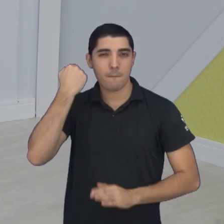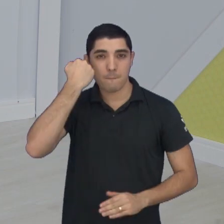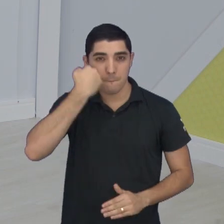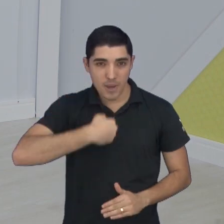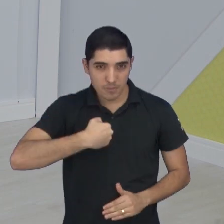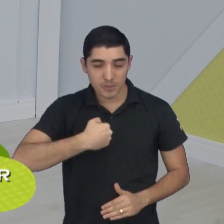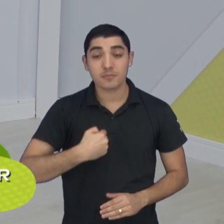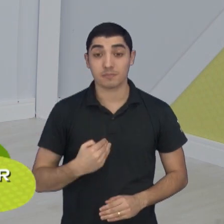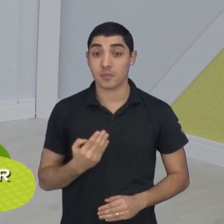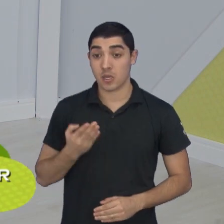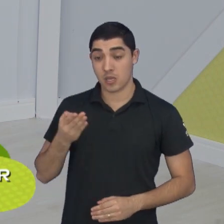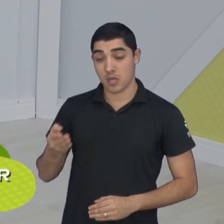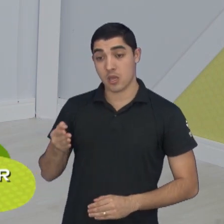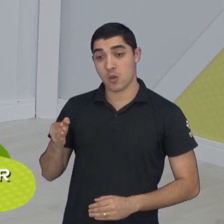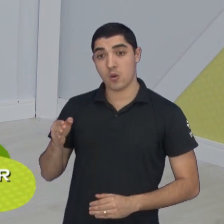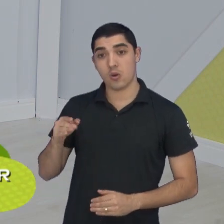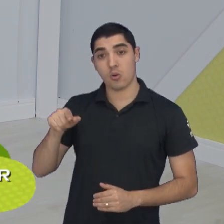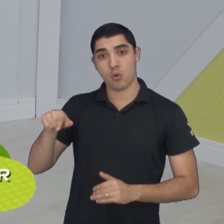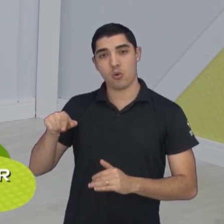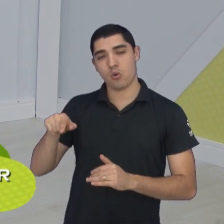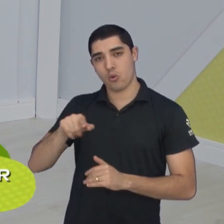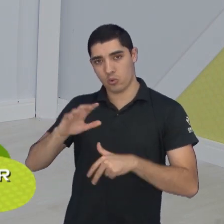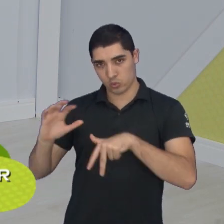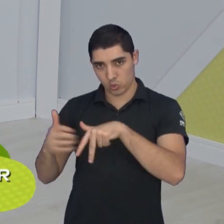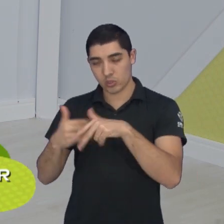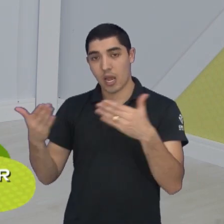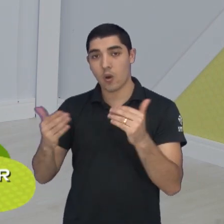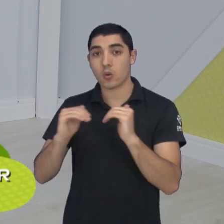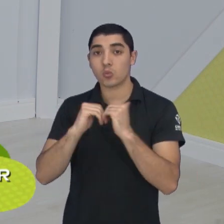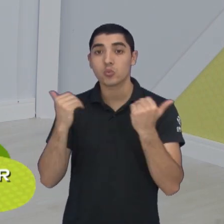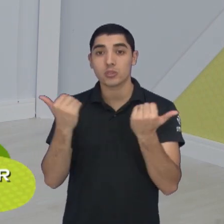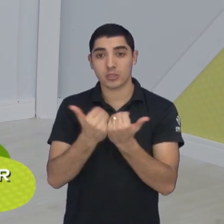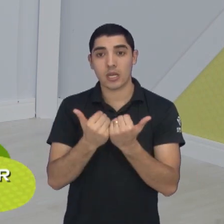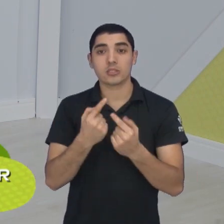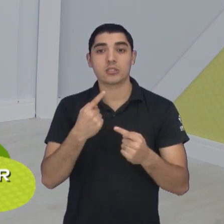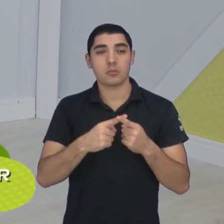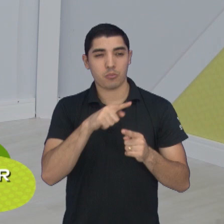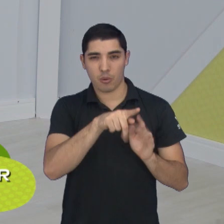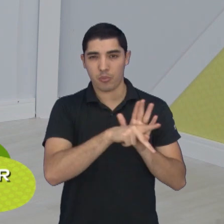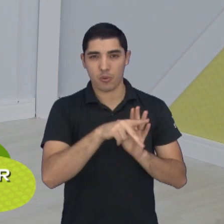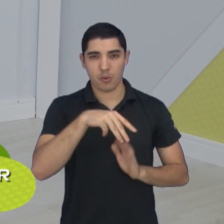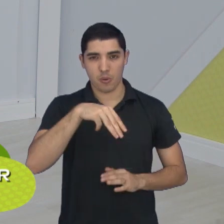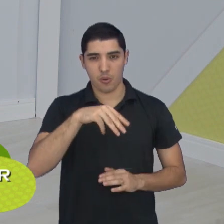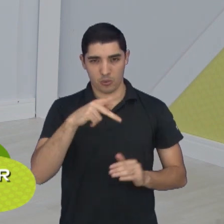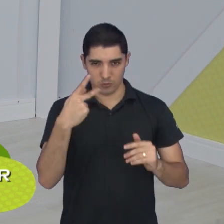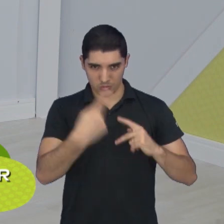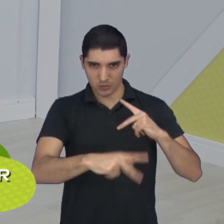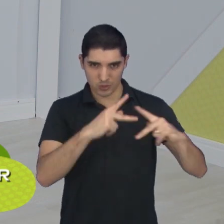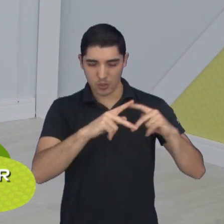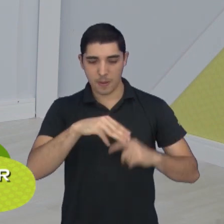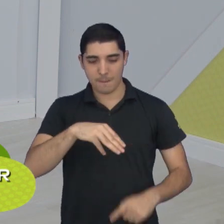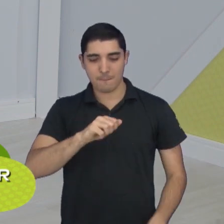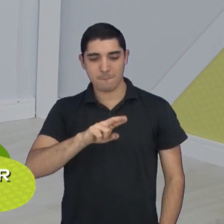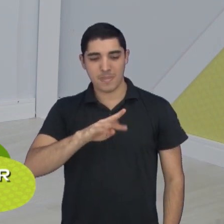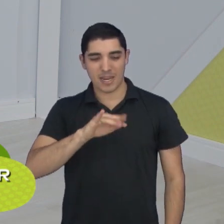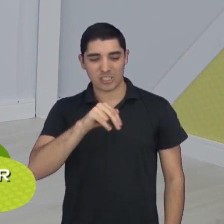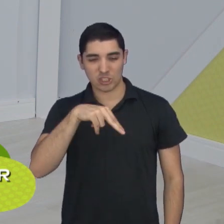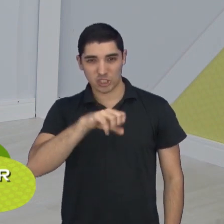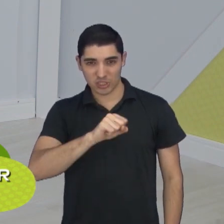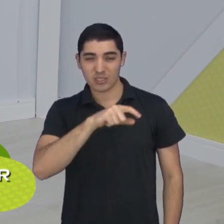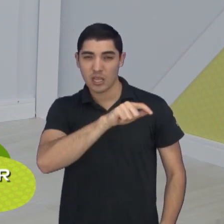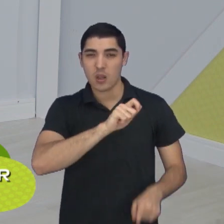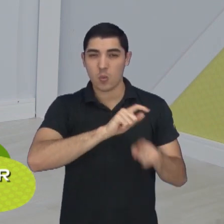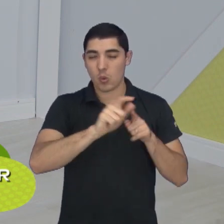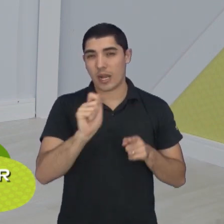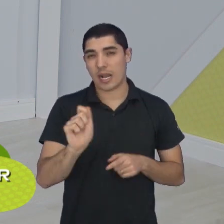joseense tá mandando os jogos lá não manda mais os jogos aqui no Martins Pereira parece que o aluguel aqui ficou mais caro pro joseense e o estádio do Dario